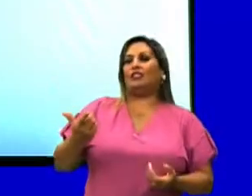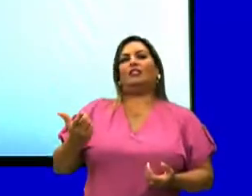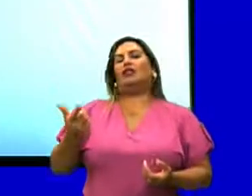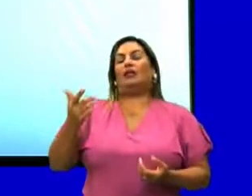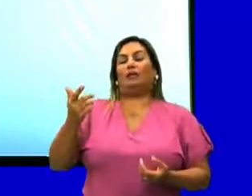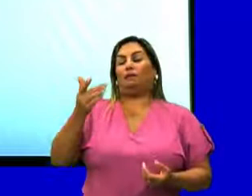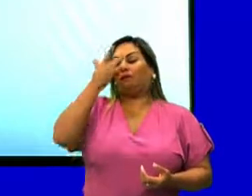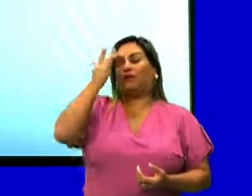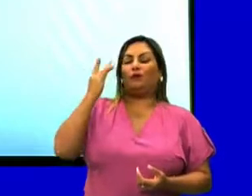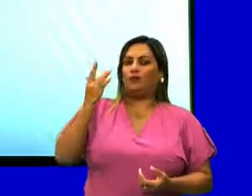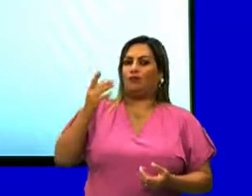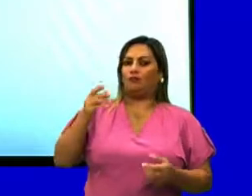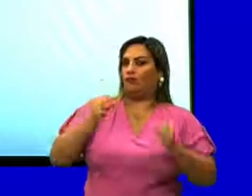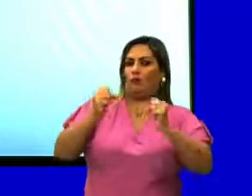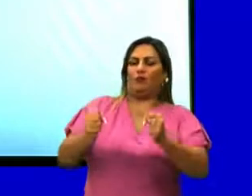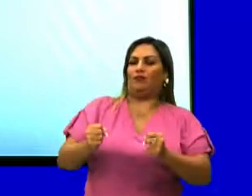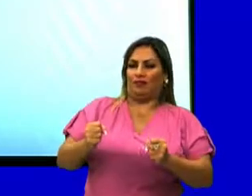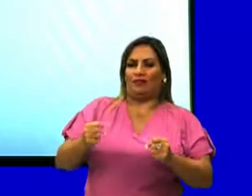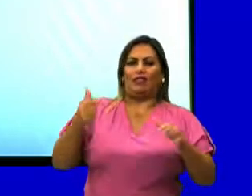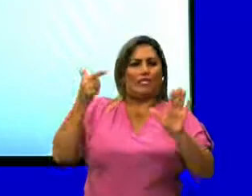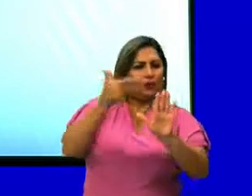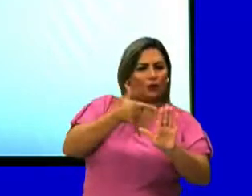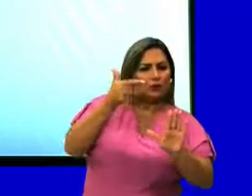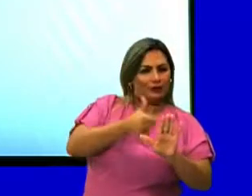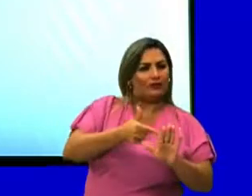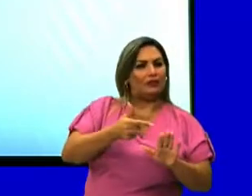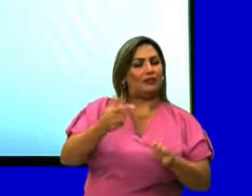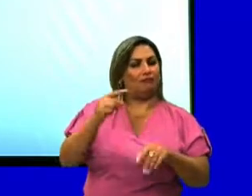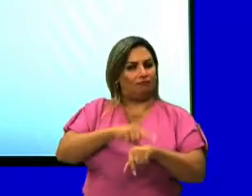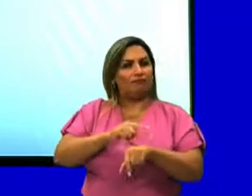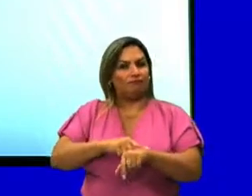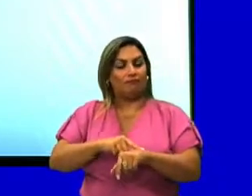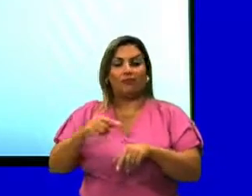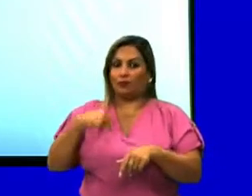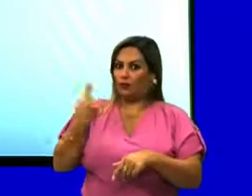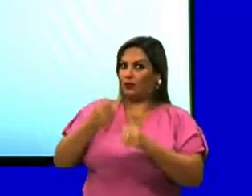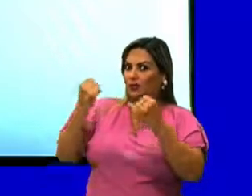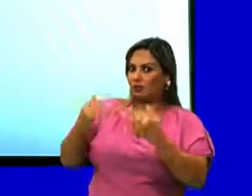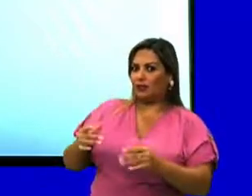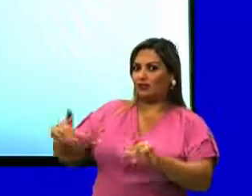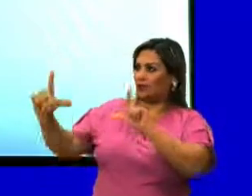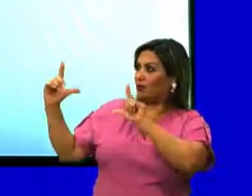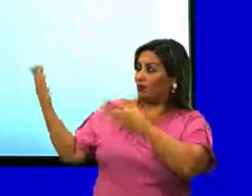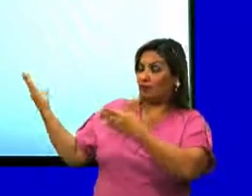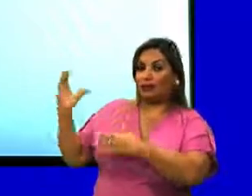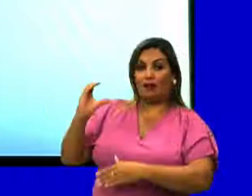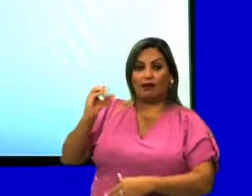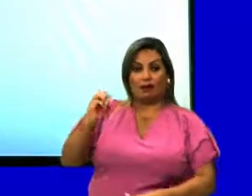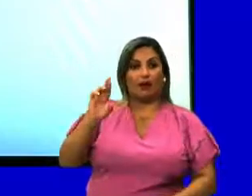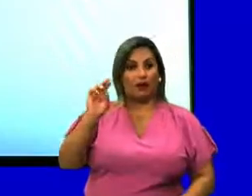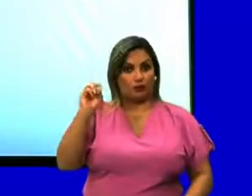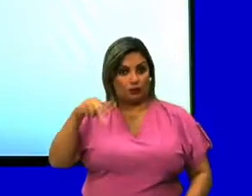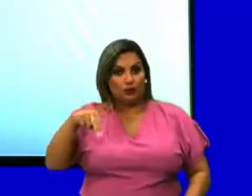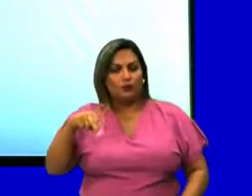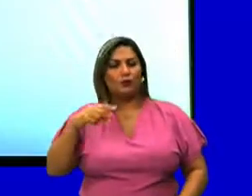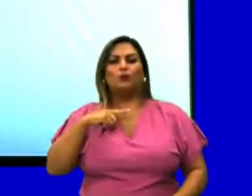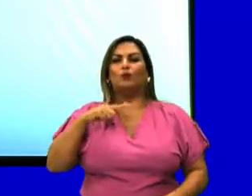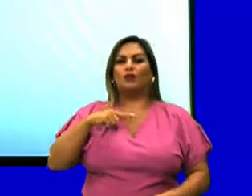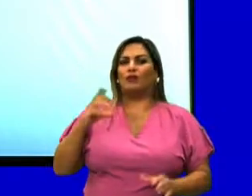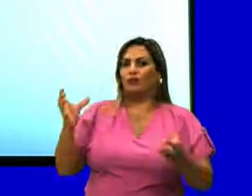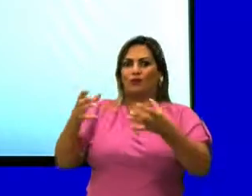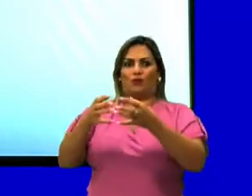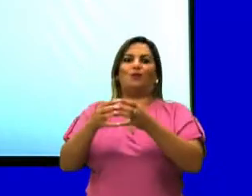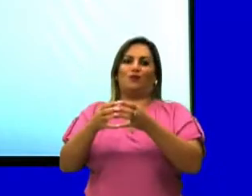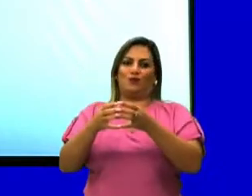críticas diretas de humor e ironia a alguma situação. Quando nós falamos em cartoon, trabalha de forma